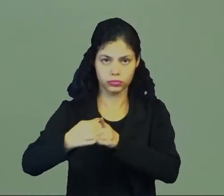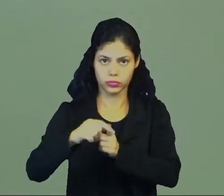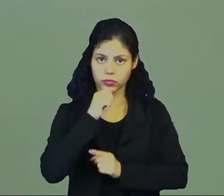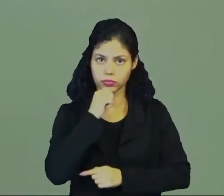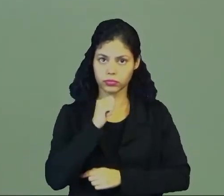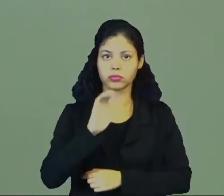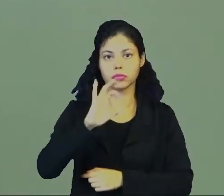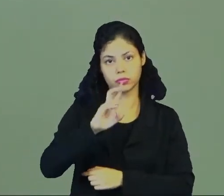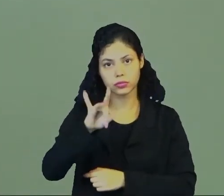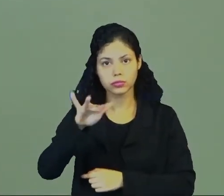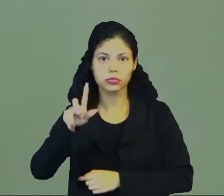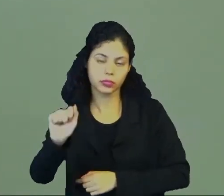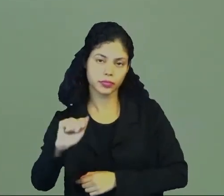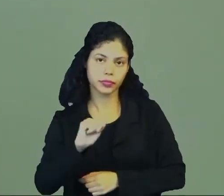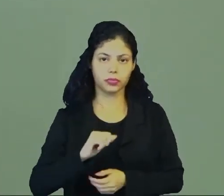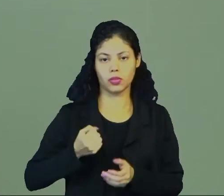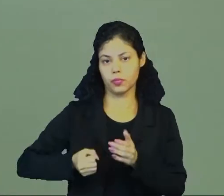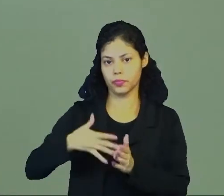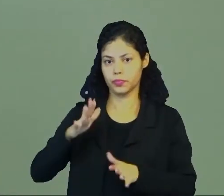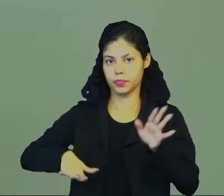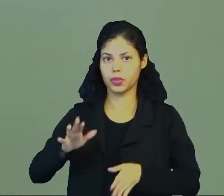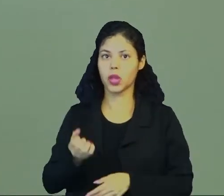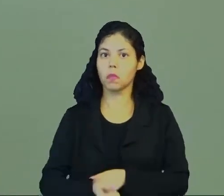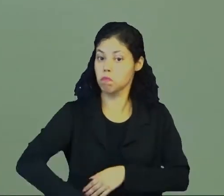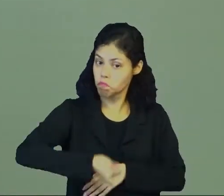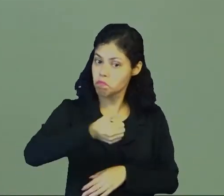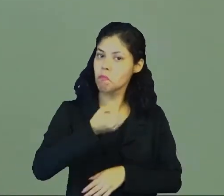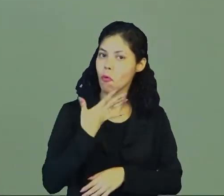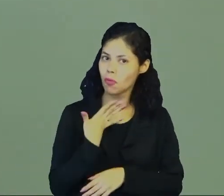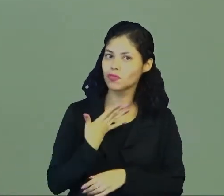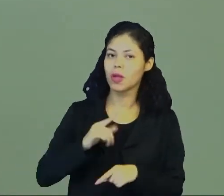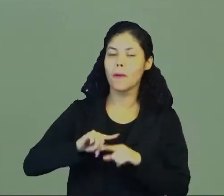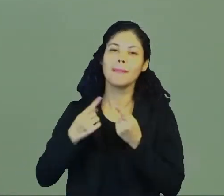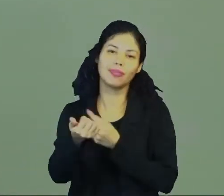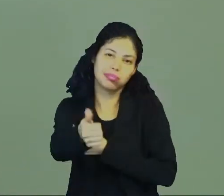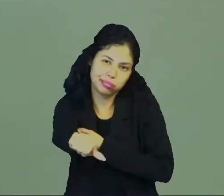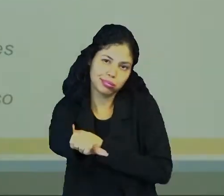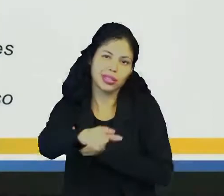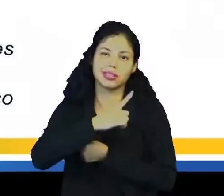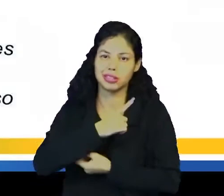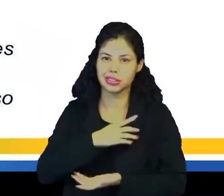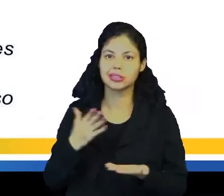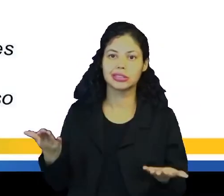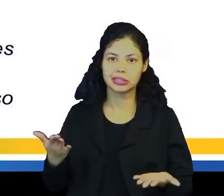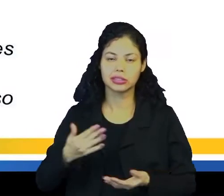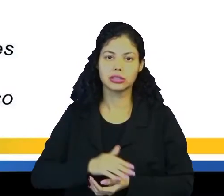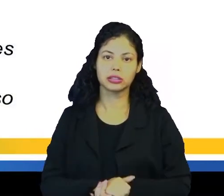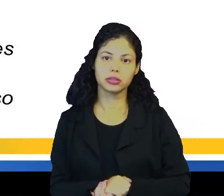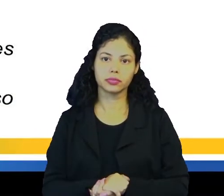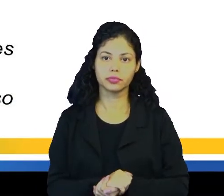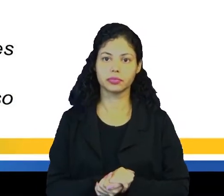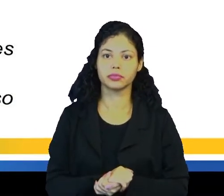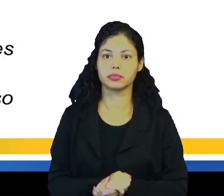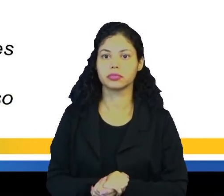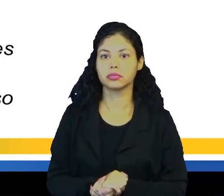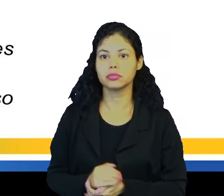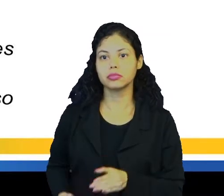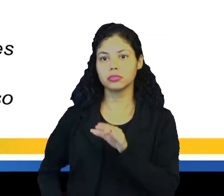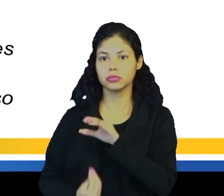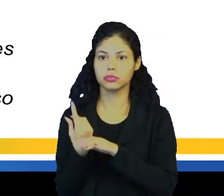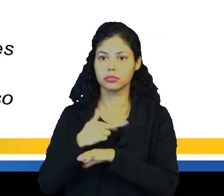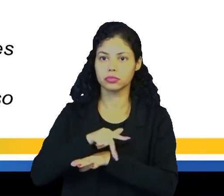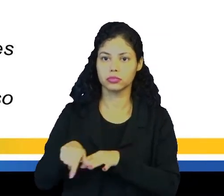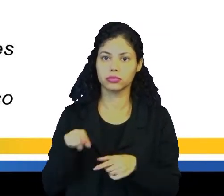relações ecológicas, né? Muitas delas são positivas, mas também muitas são negativas. A biodiversidade pode